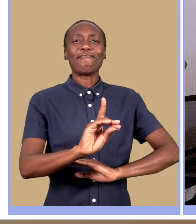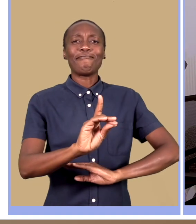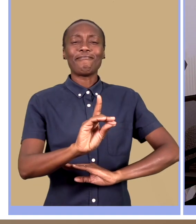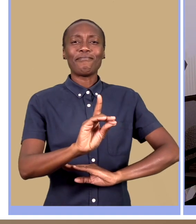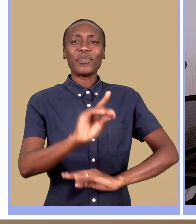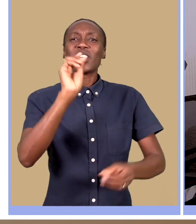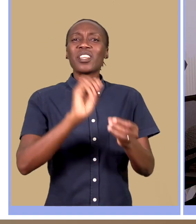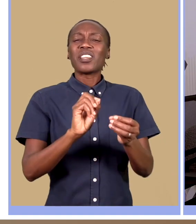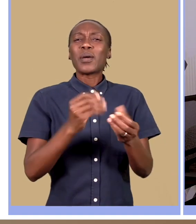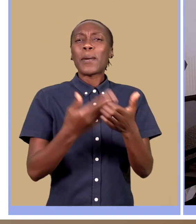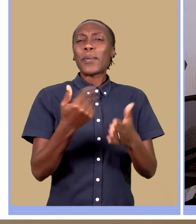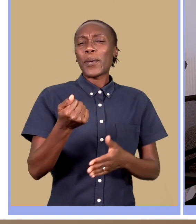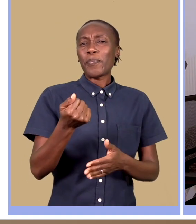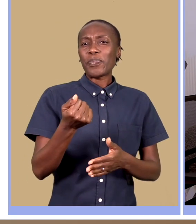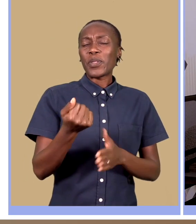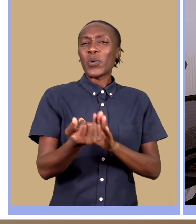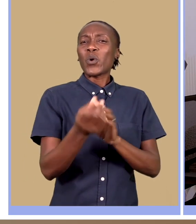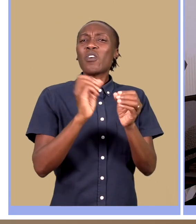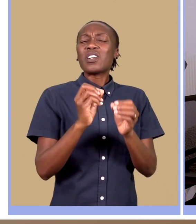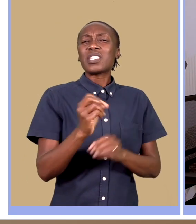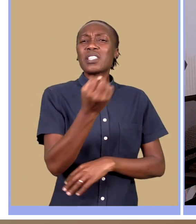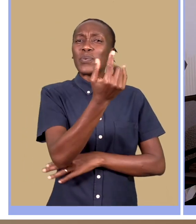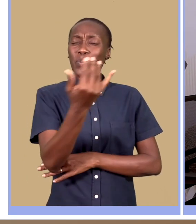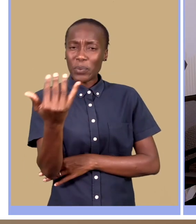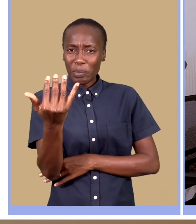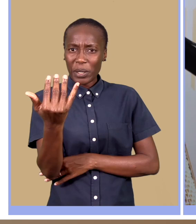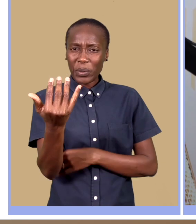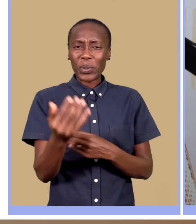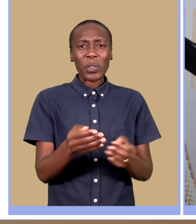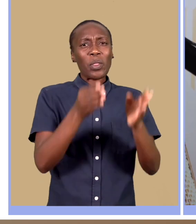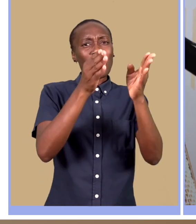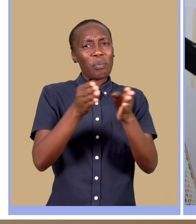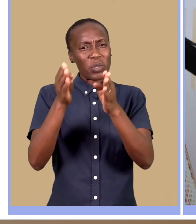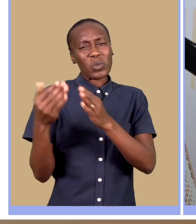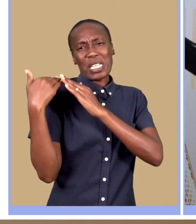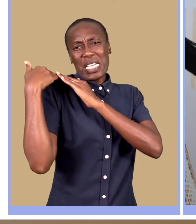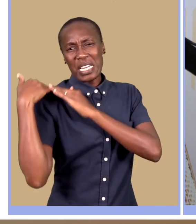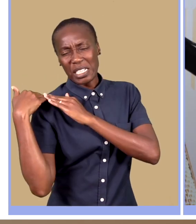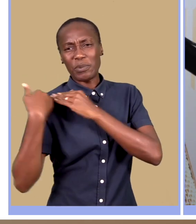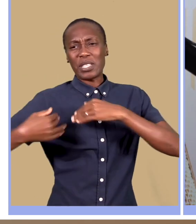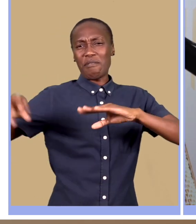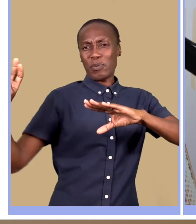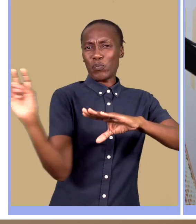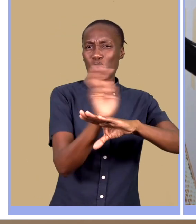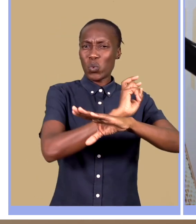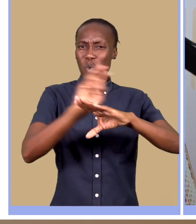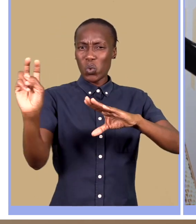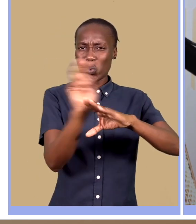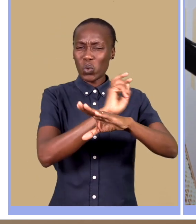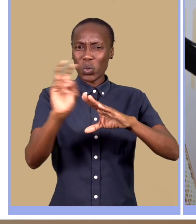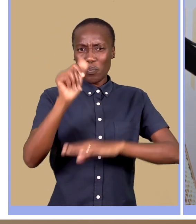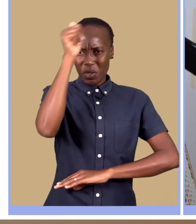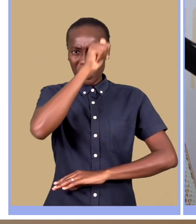Um dos indicadores do CNAC, que é o organismo, digamos, de controlo e de fiscalização